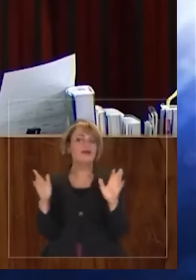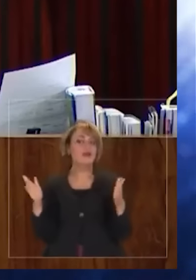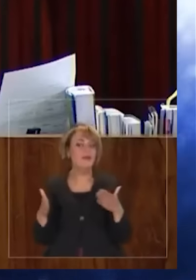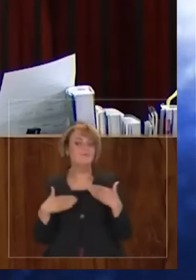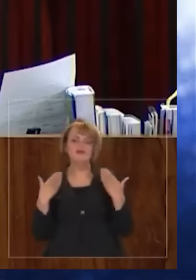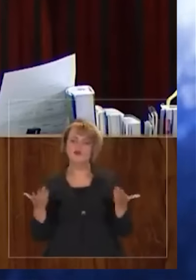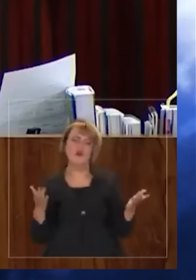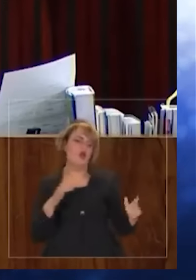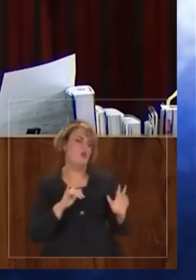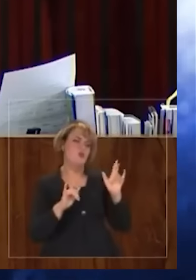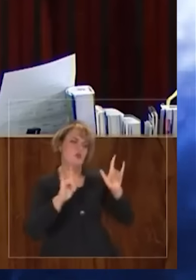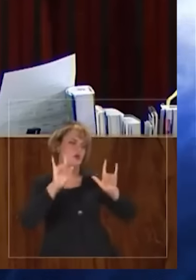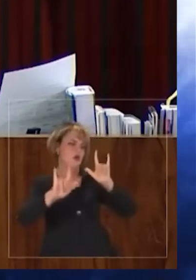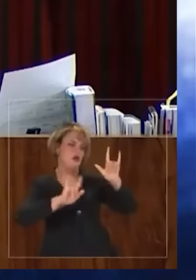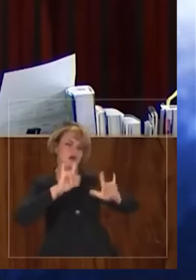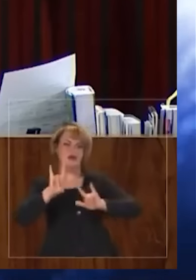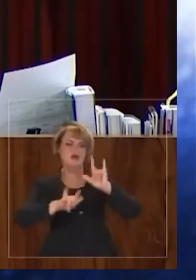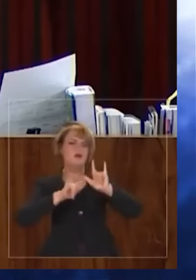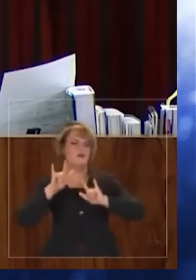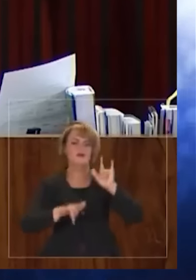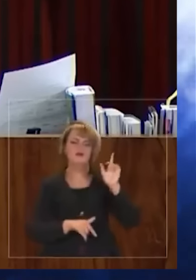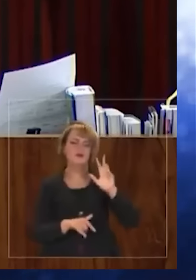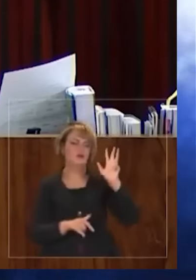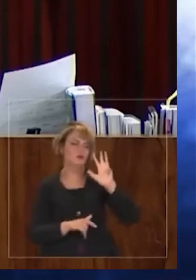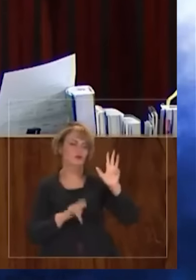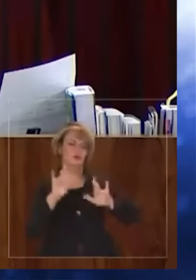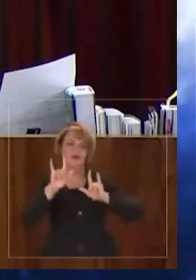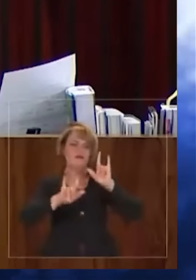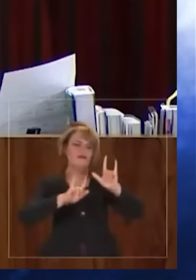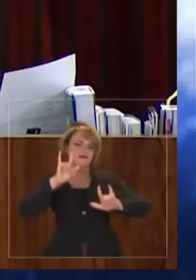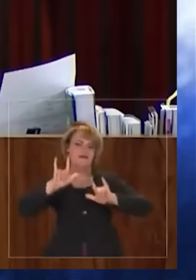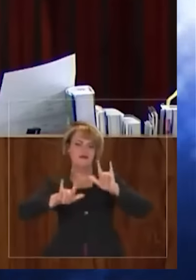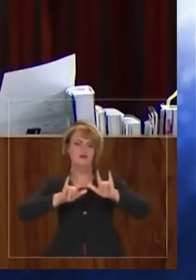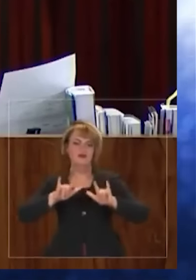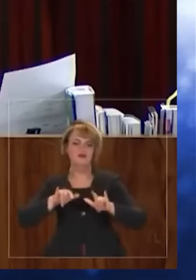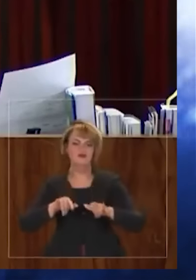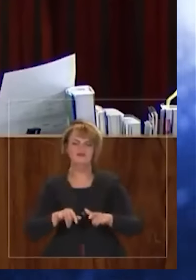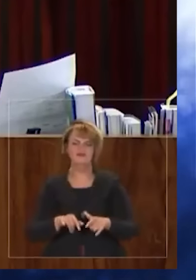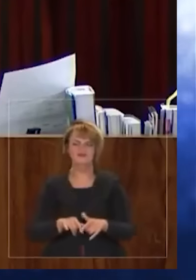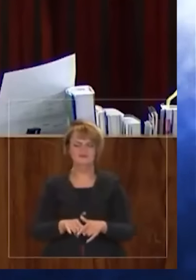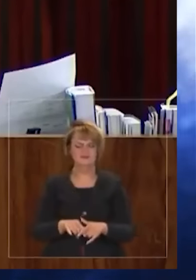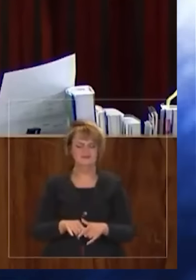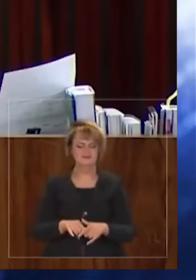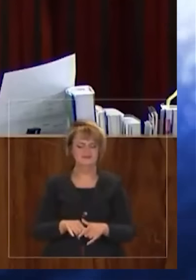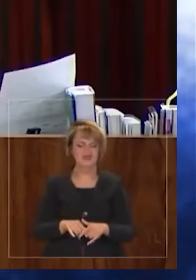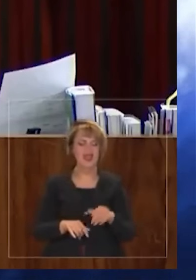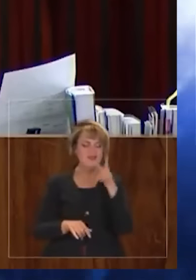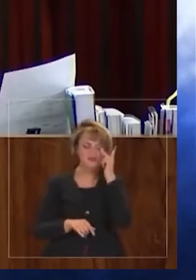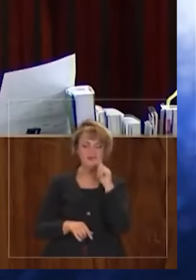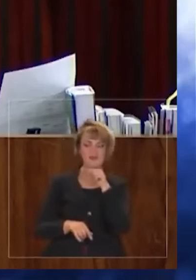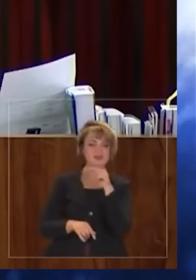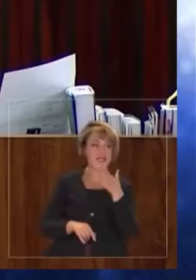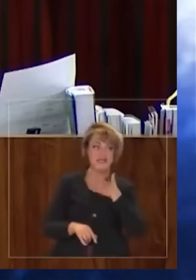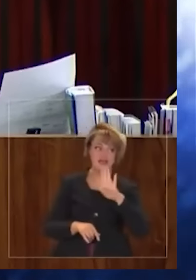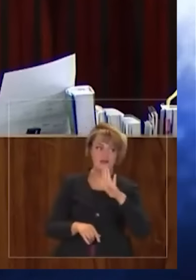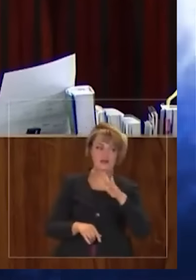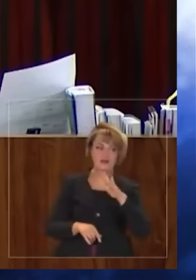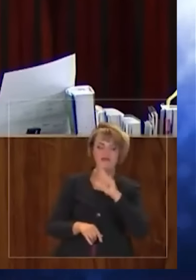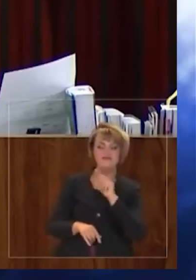morrer de amores pelo candidato eh dando o Material necessário eh pros